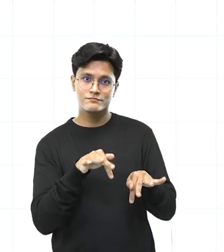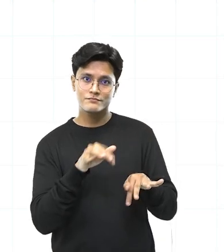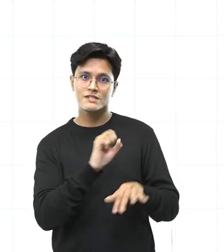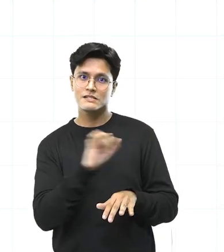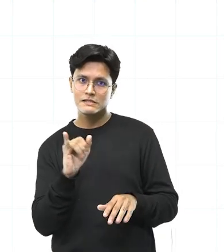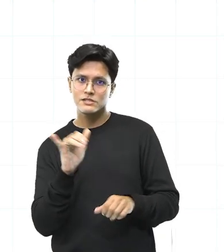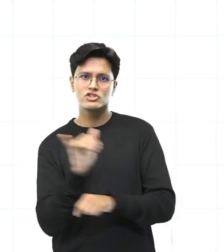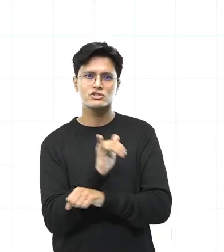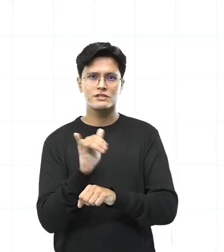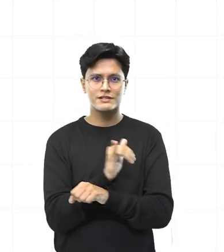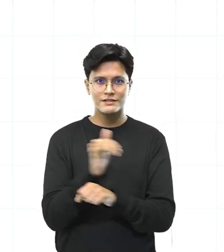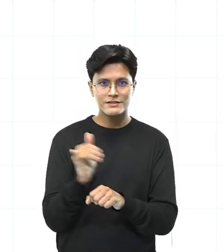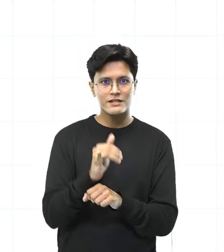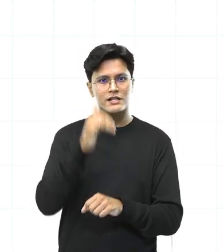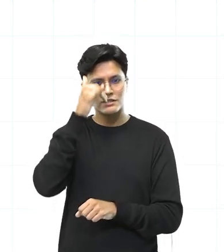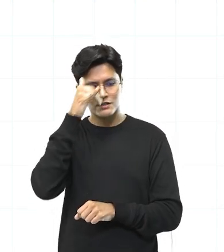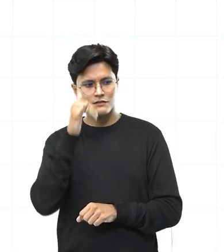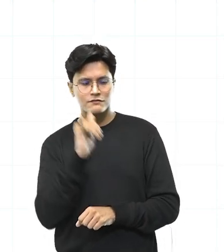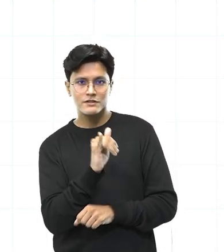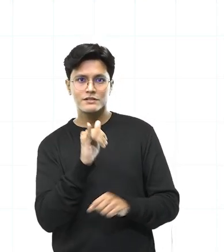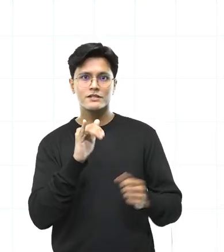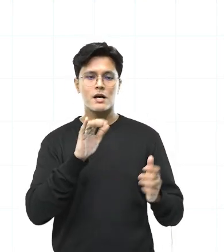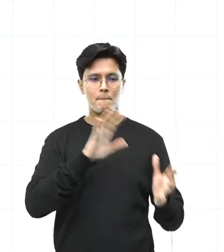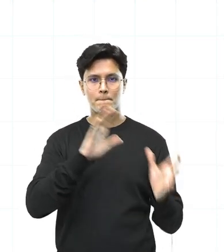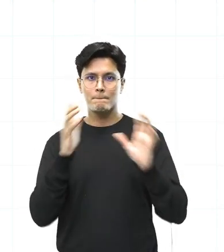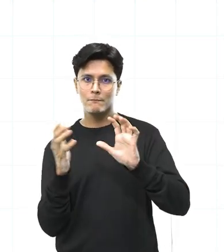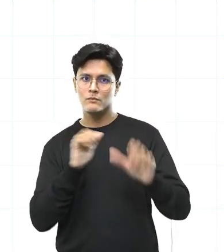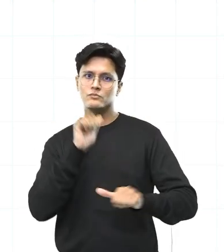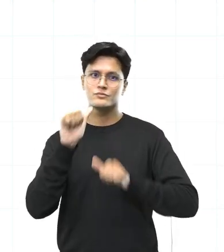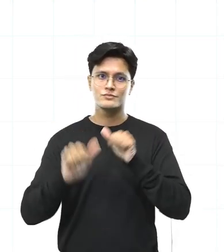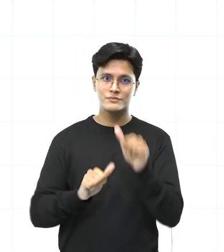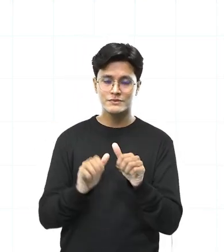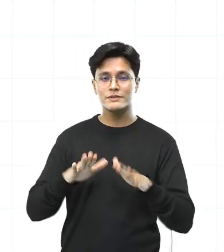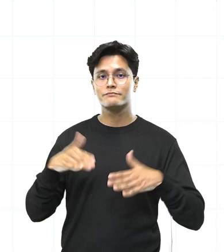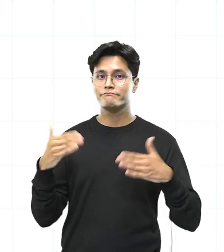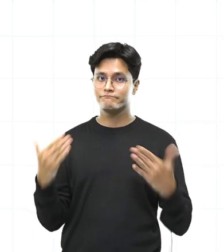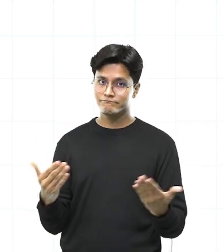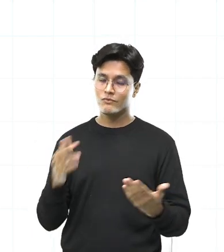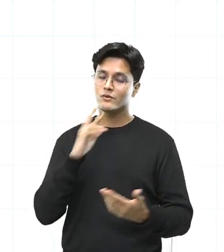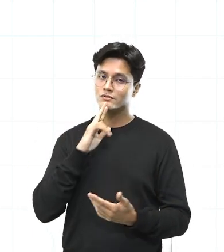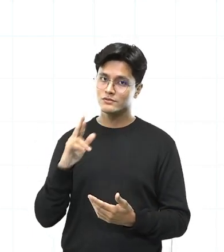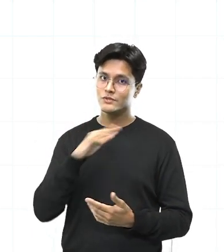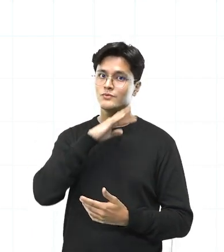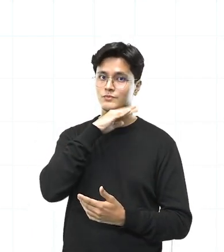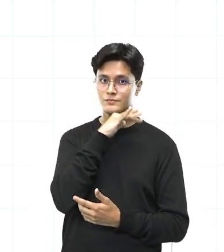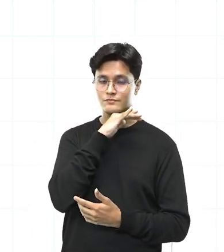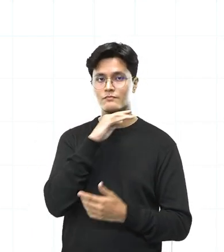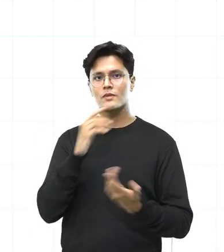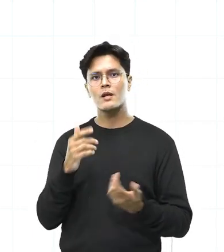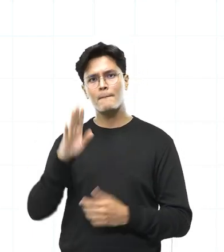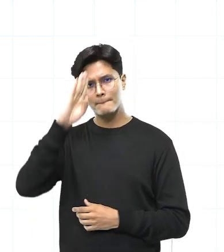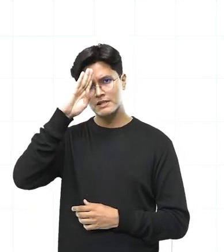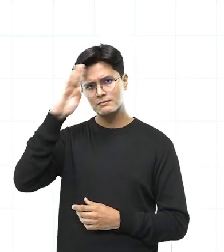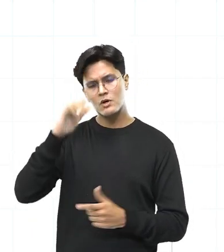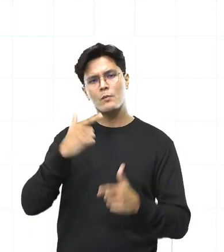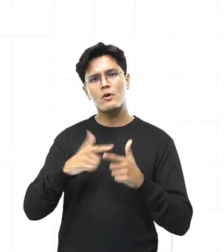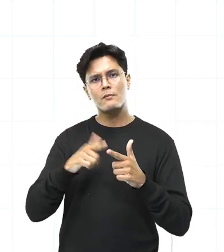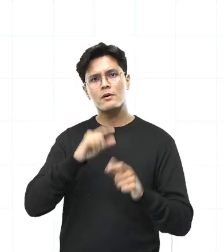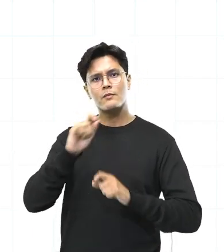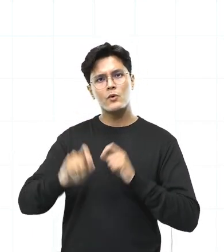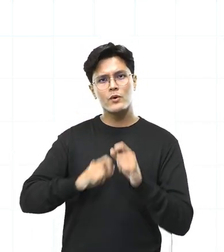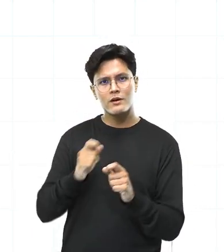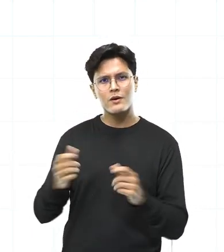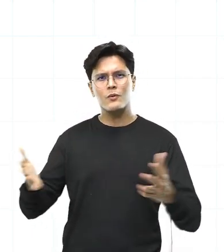mudanças climáticas. Continuando. O principal problema seriam as ondas de calor, responsáveis